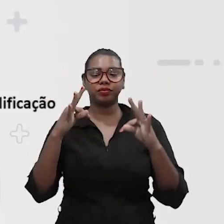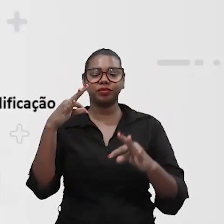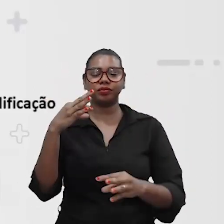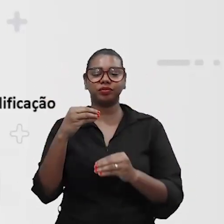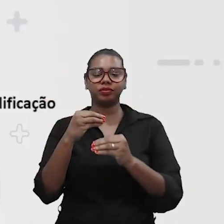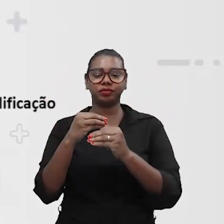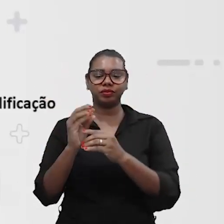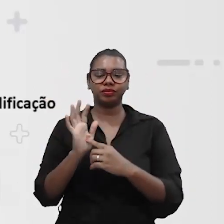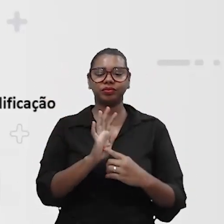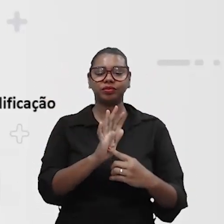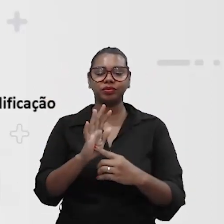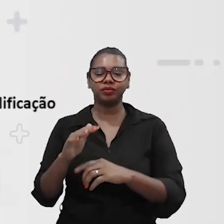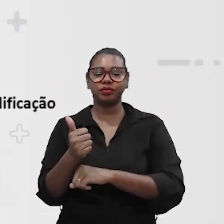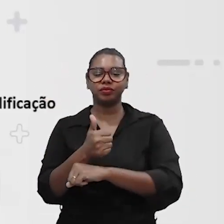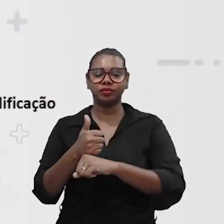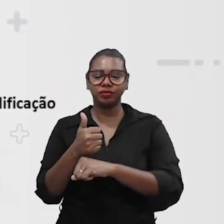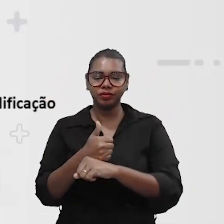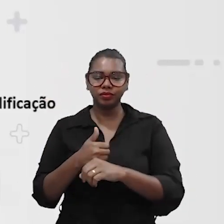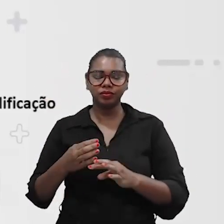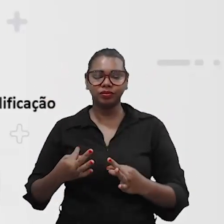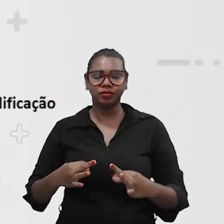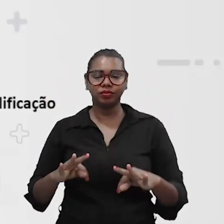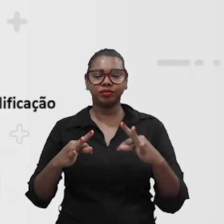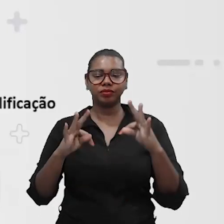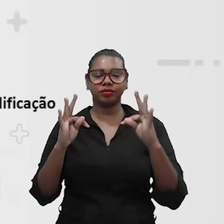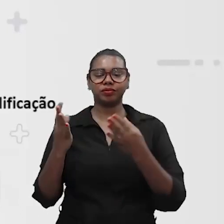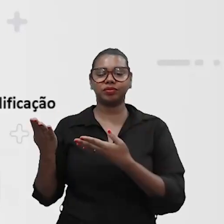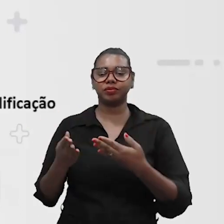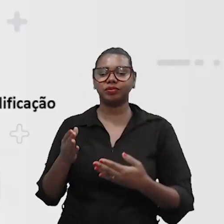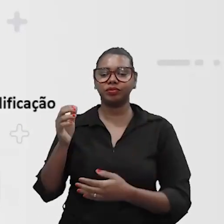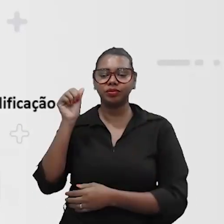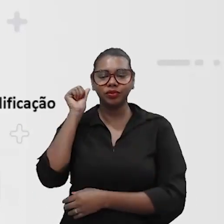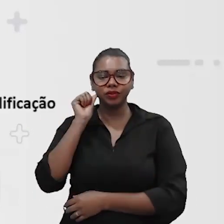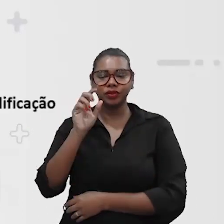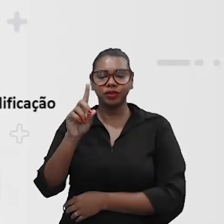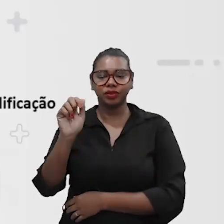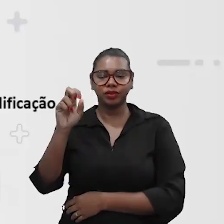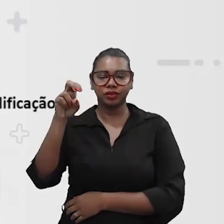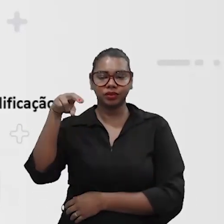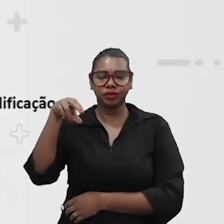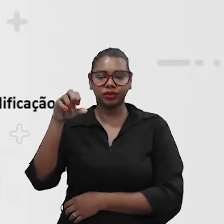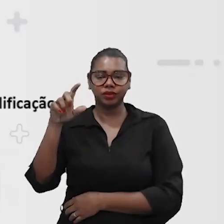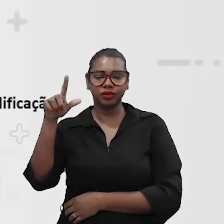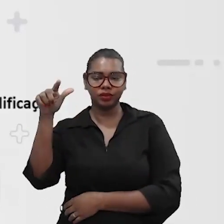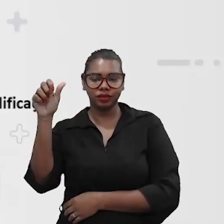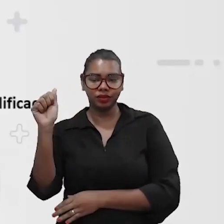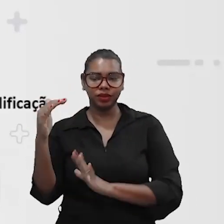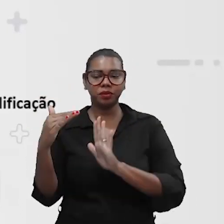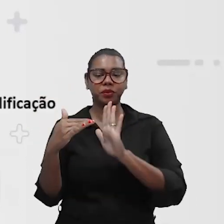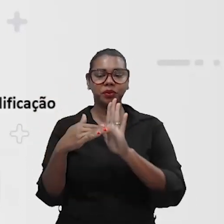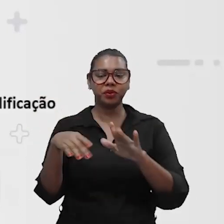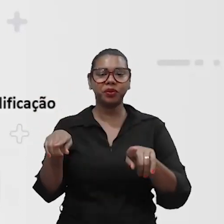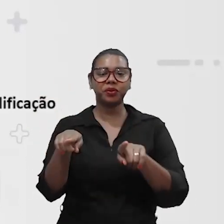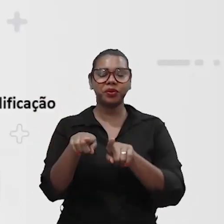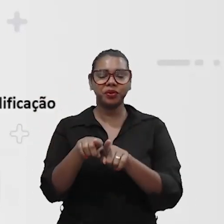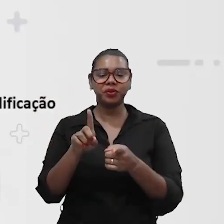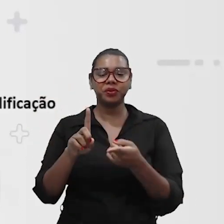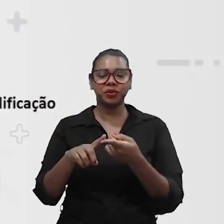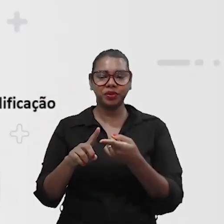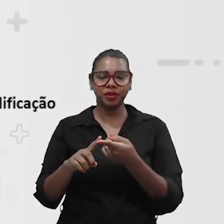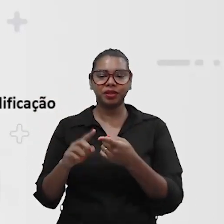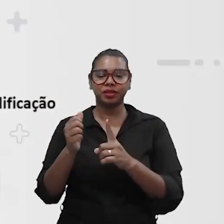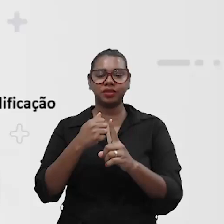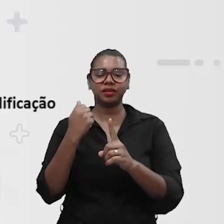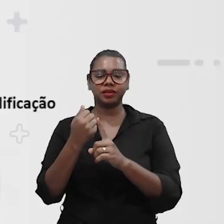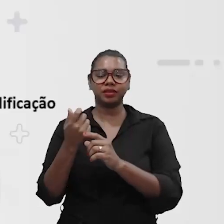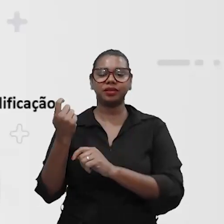Interação fomentam a qualificação tecnológica com a convidada Daniela Paula e, por último, também Negócios Sociais